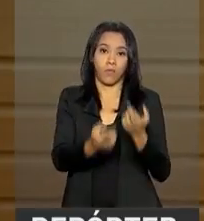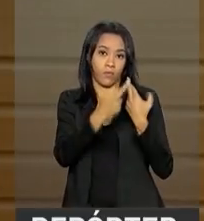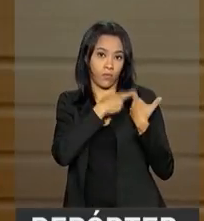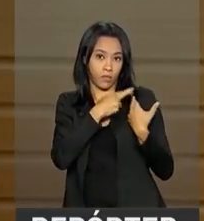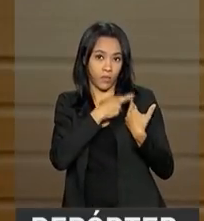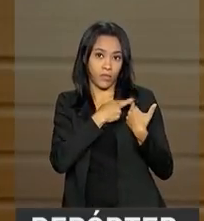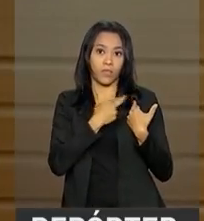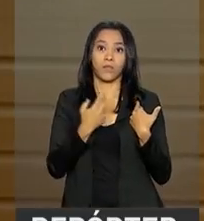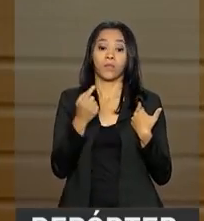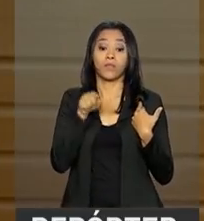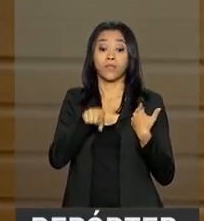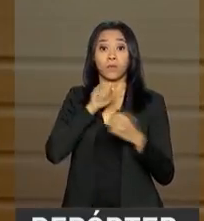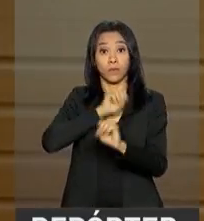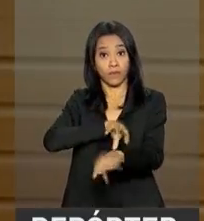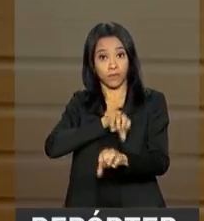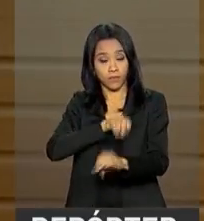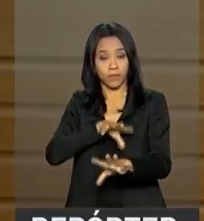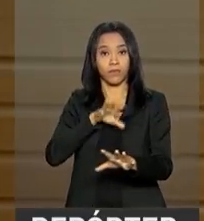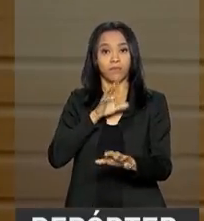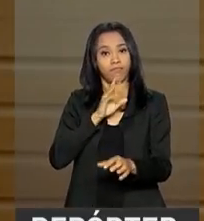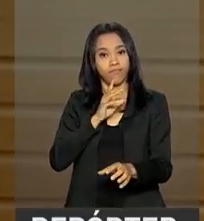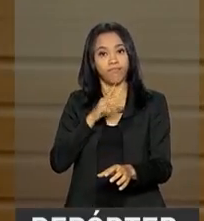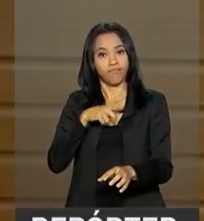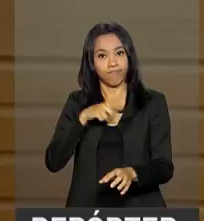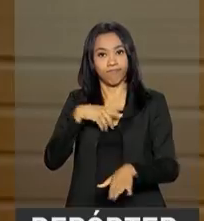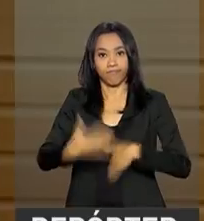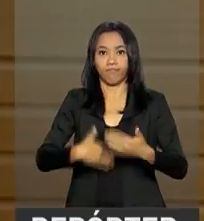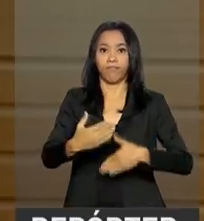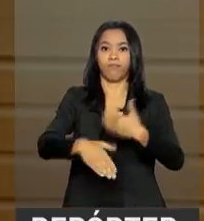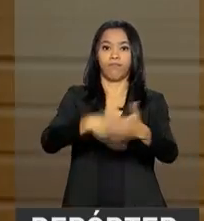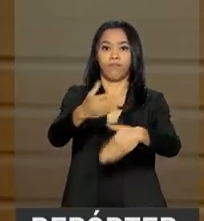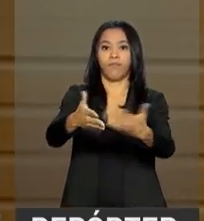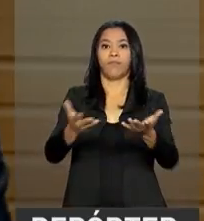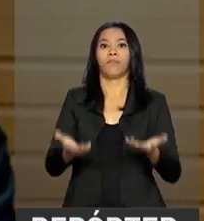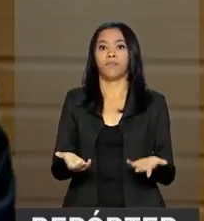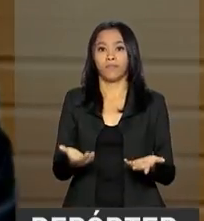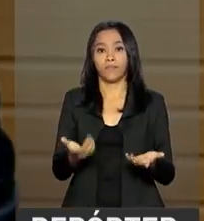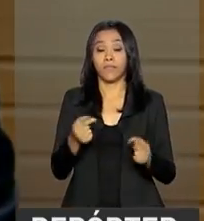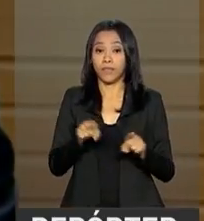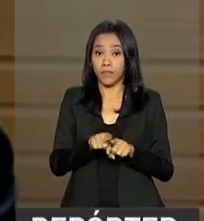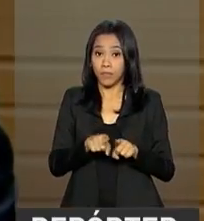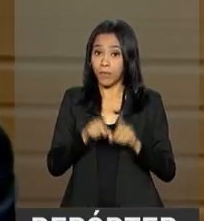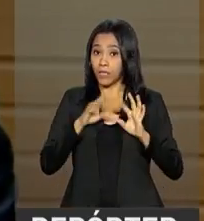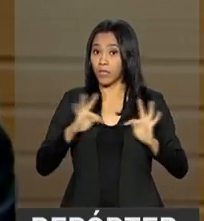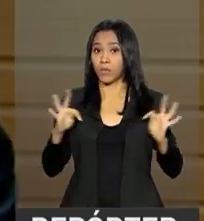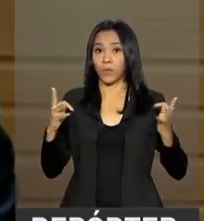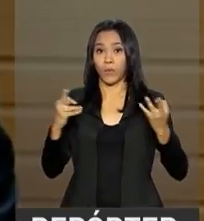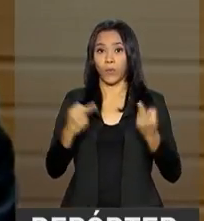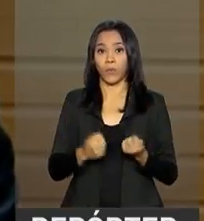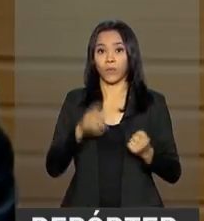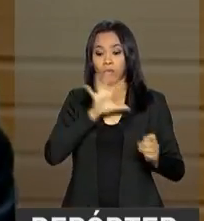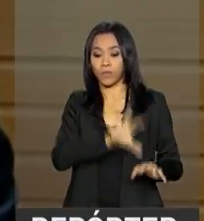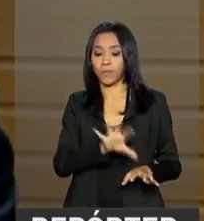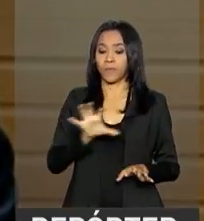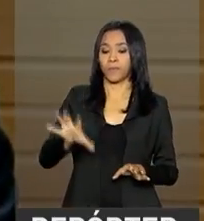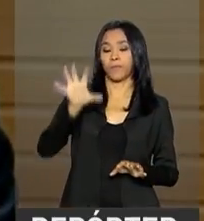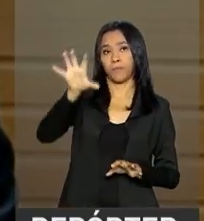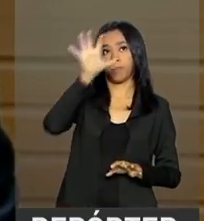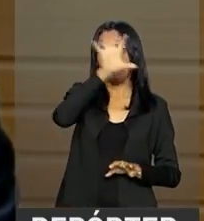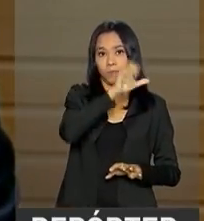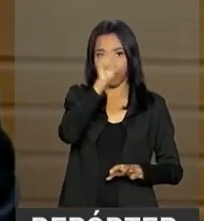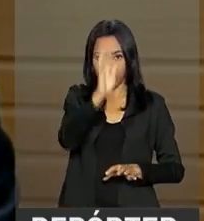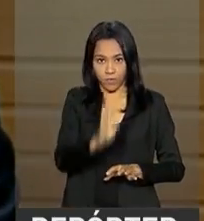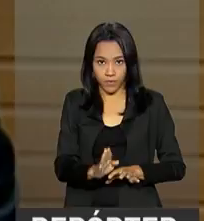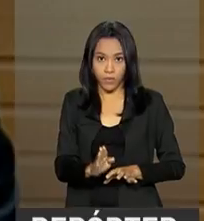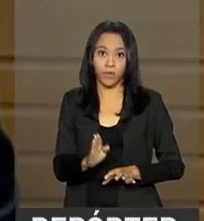da educação encontrar o desenvolvimento pleno e aproximar com que todas as regiões do nosso país possam